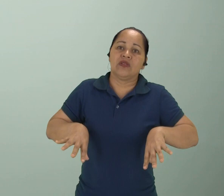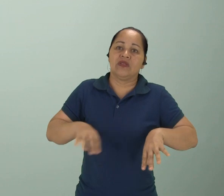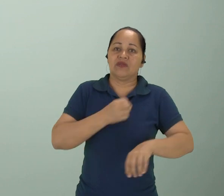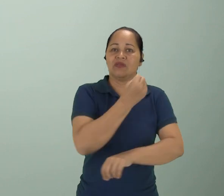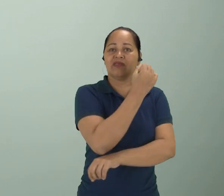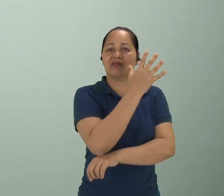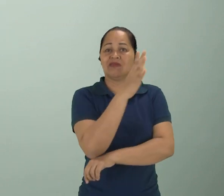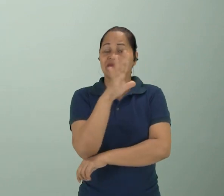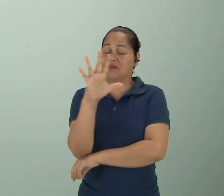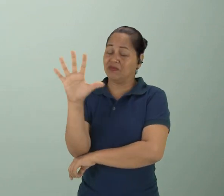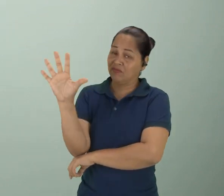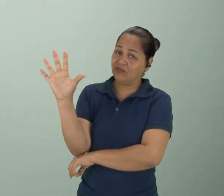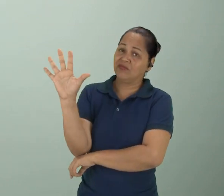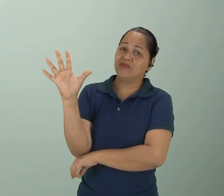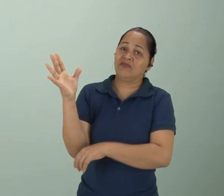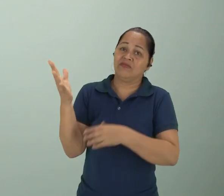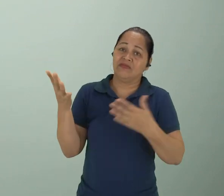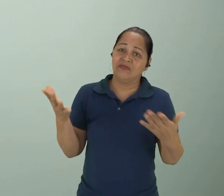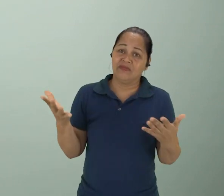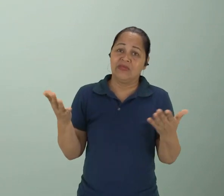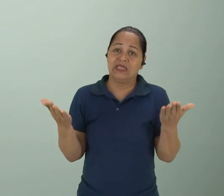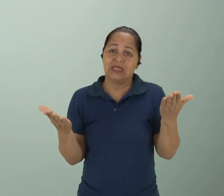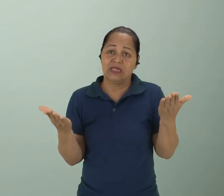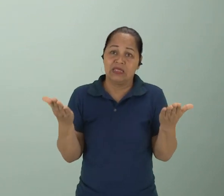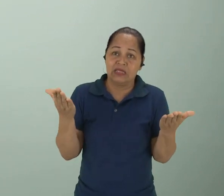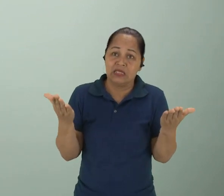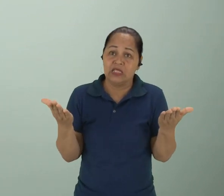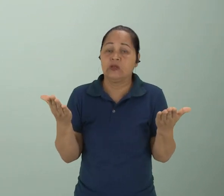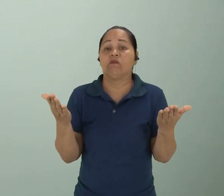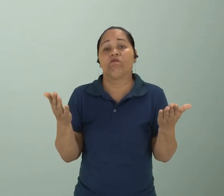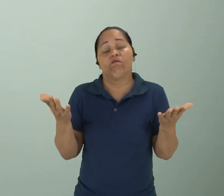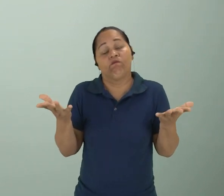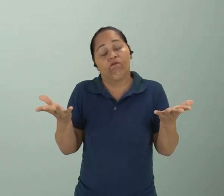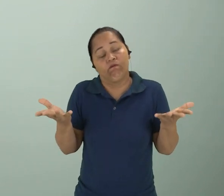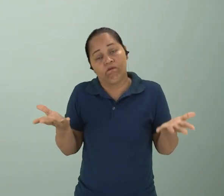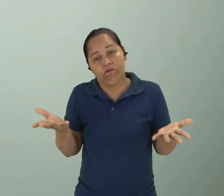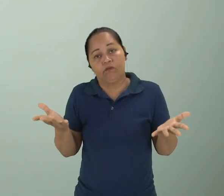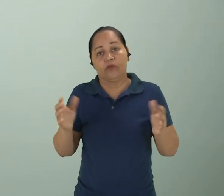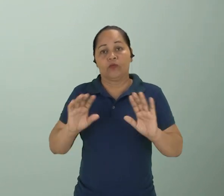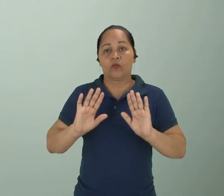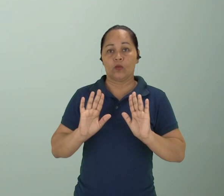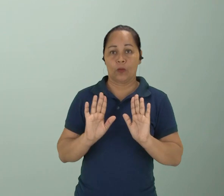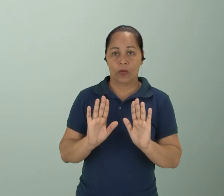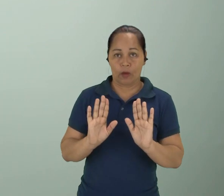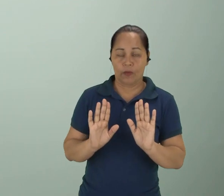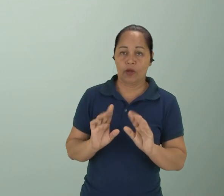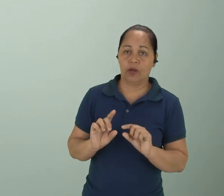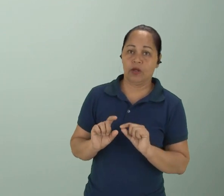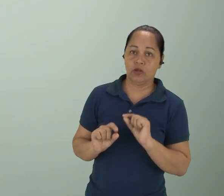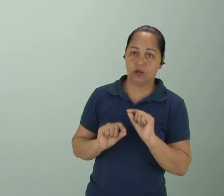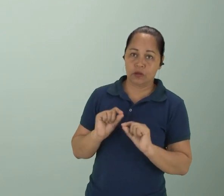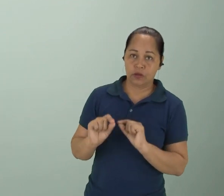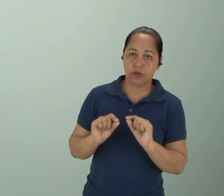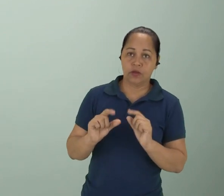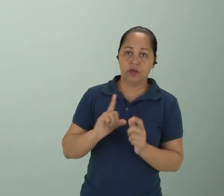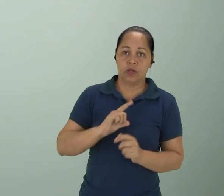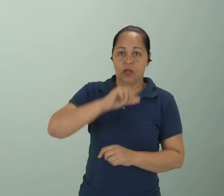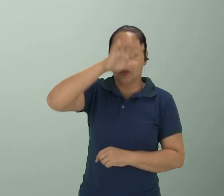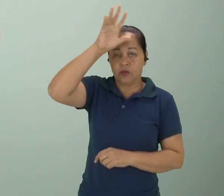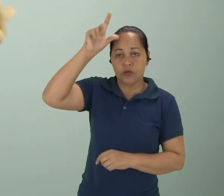exceção argumentos né equilibrar a balança aqui ó para esse argumento de que a